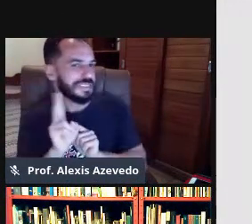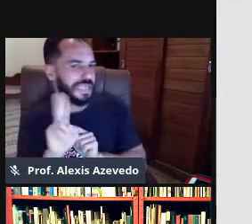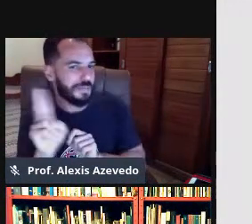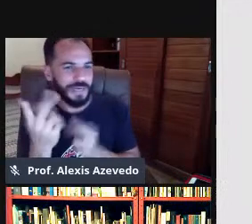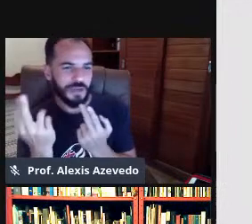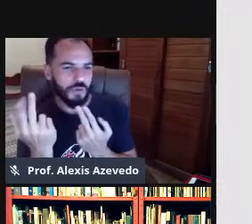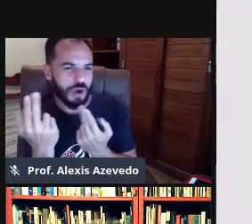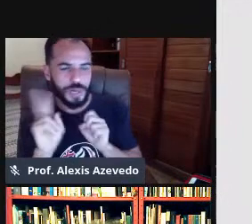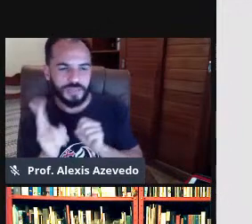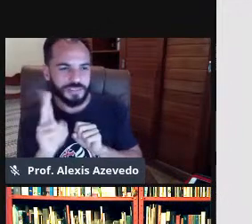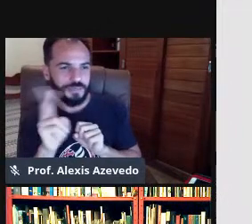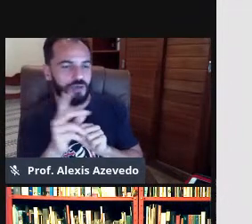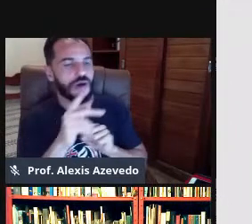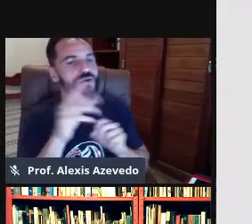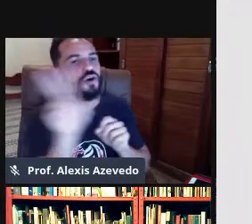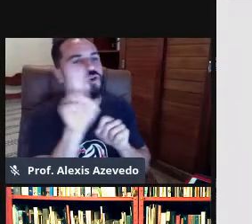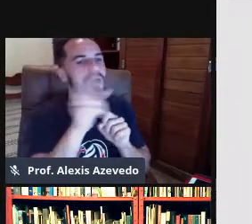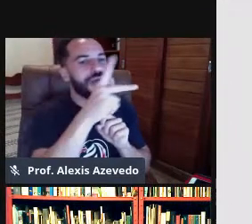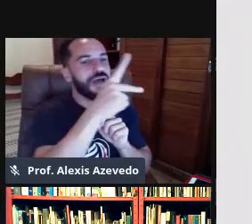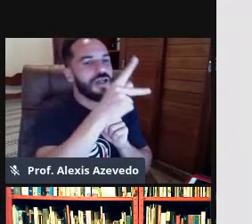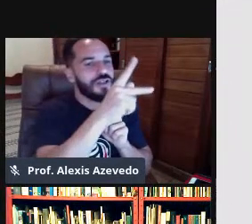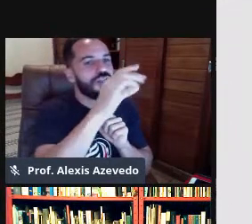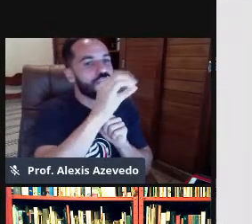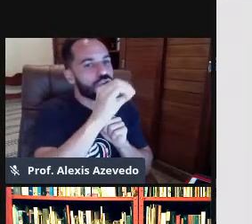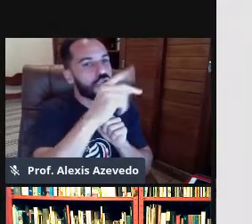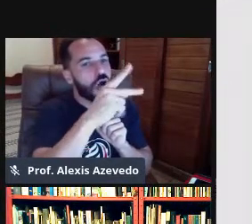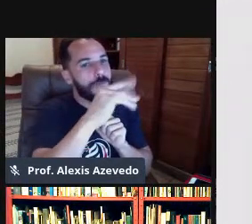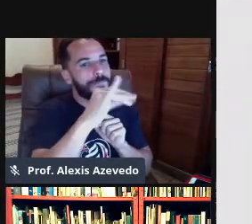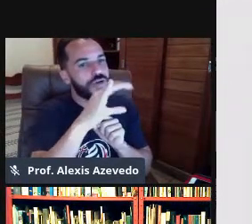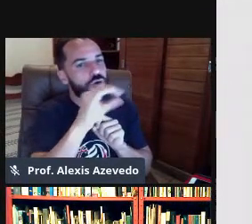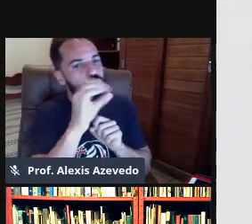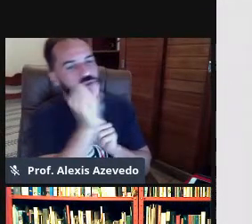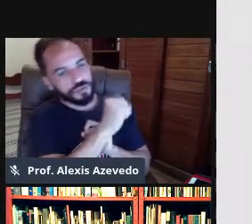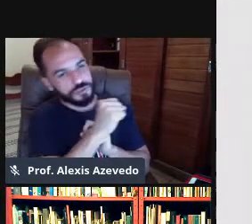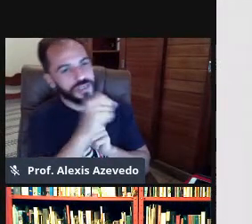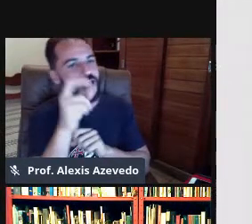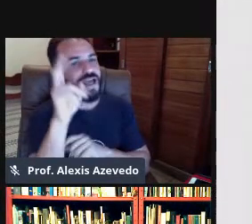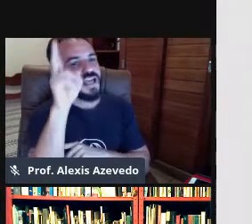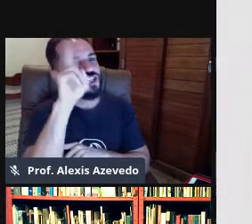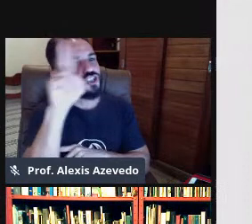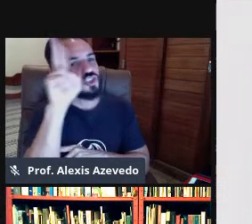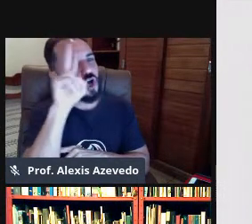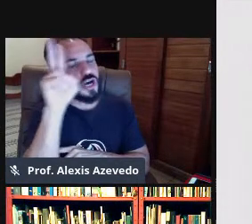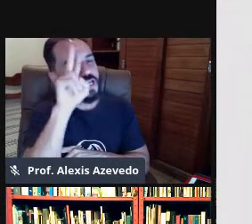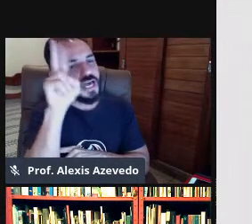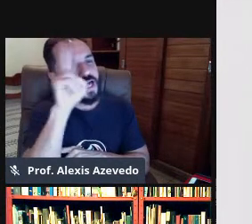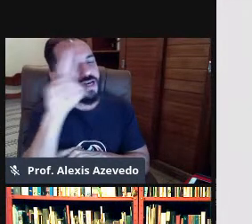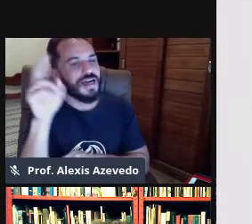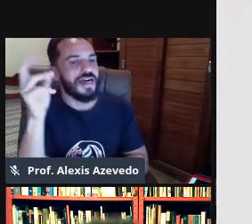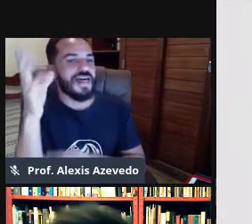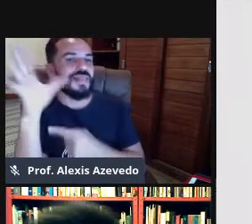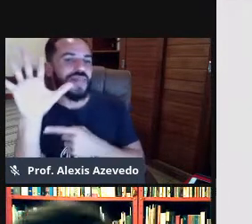arte brasileira, num turno, em outro turno, com um subtítulo, né? Então, todos os